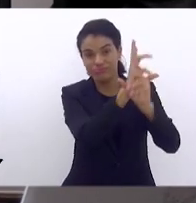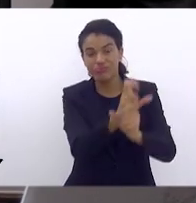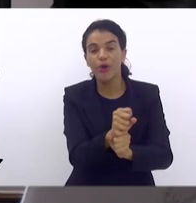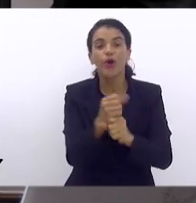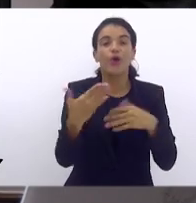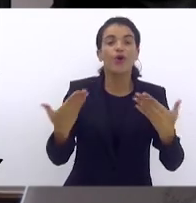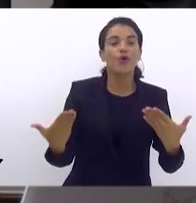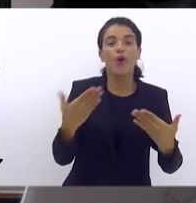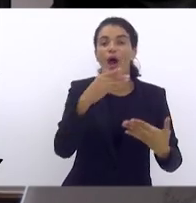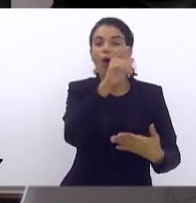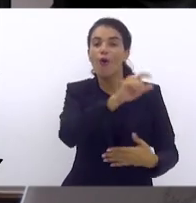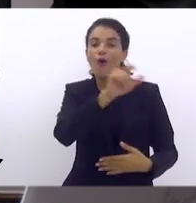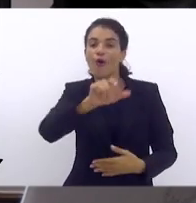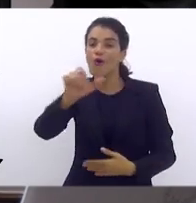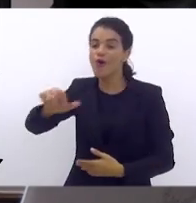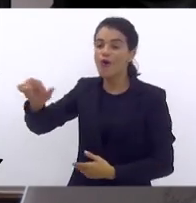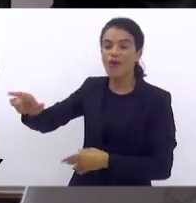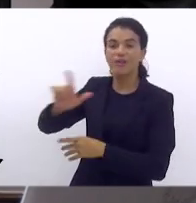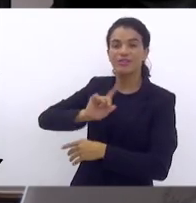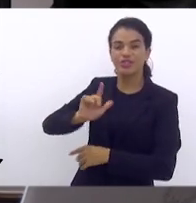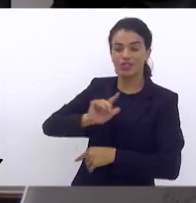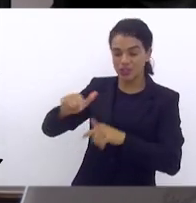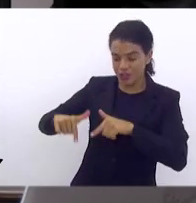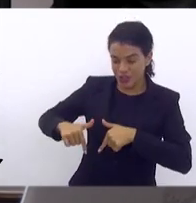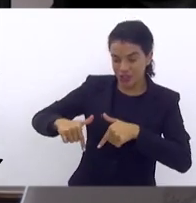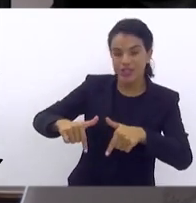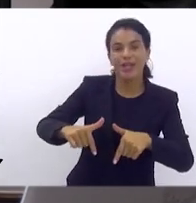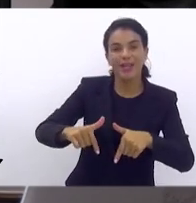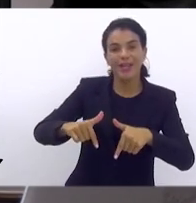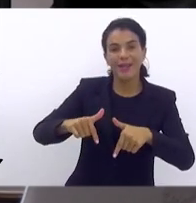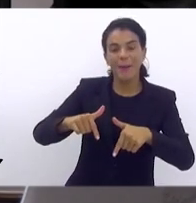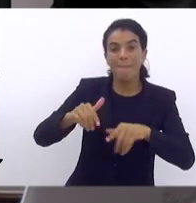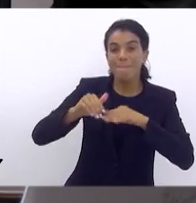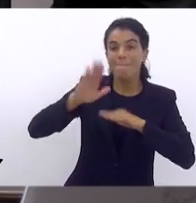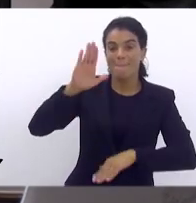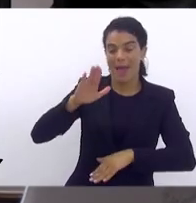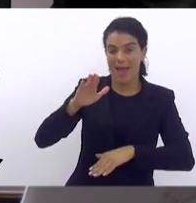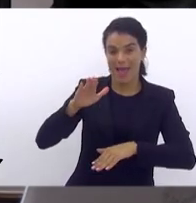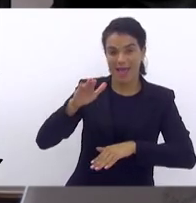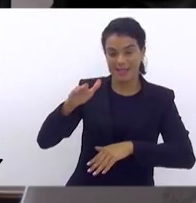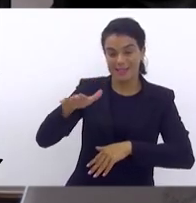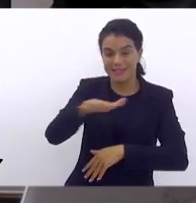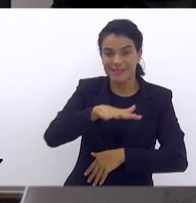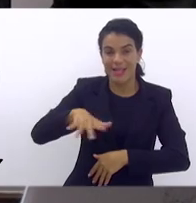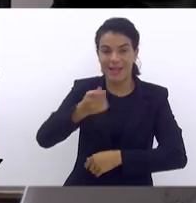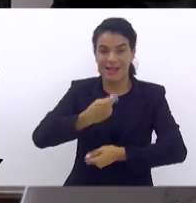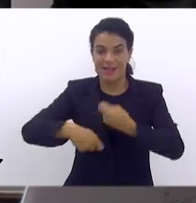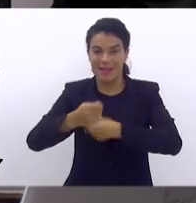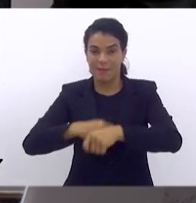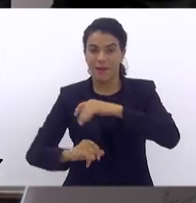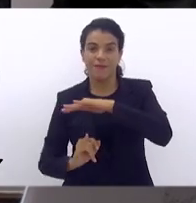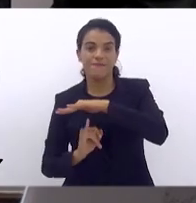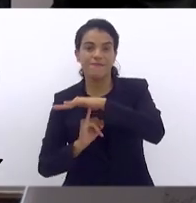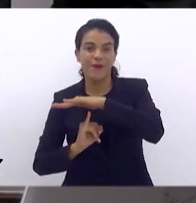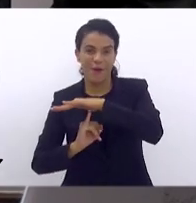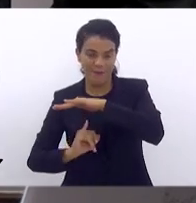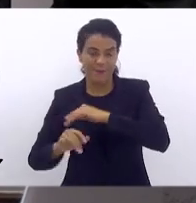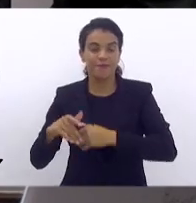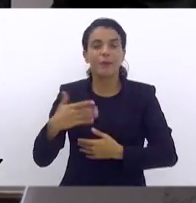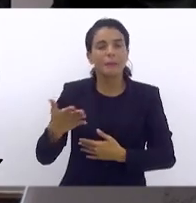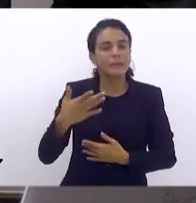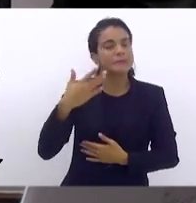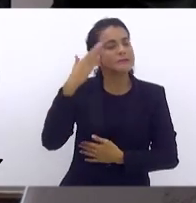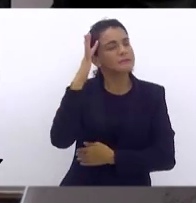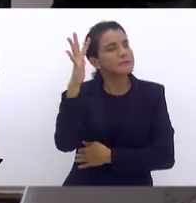eram os candidatos que nos últimos 10 anos tinham atuado mas no mercado de trabalho formal só que a gente tem que sempre